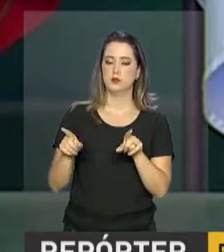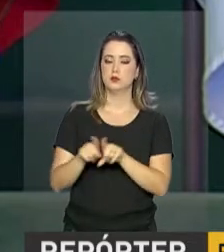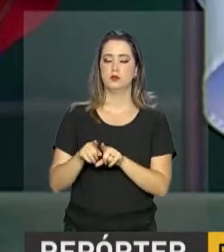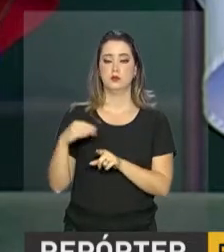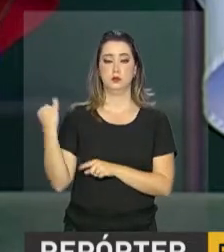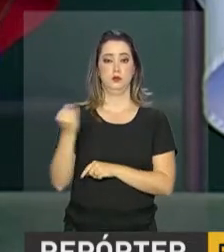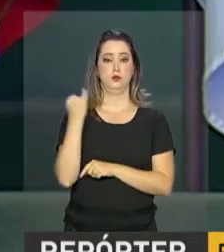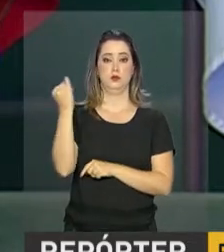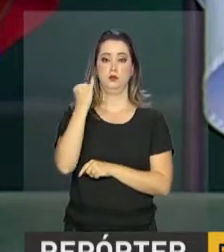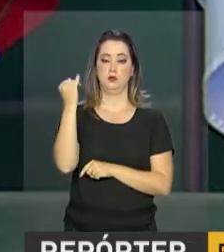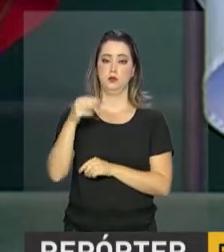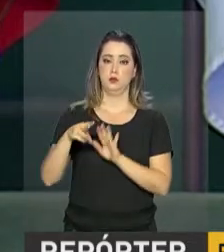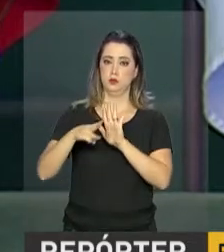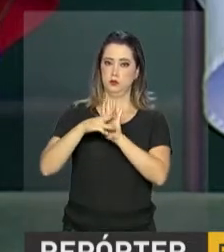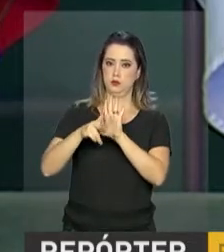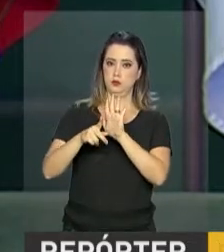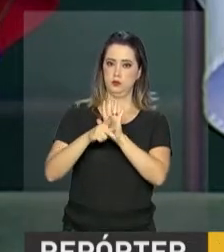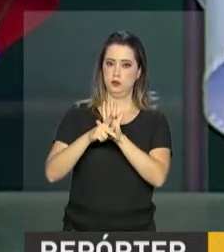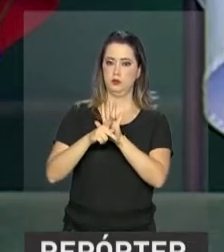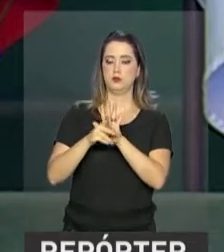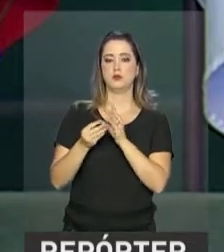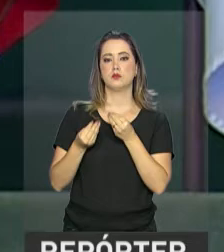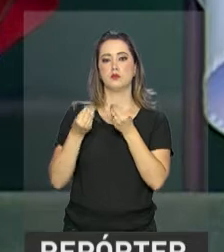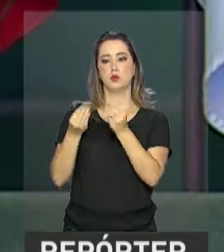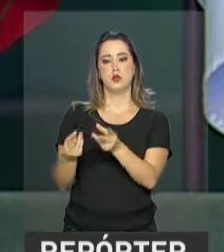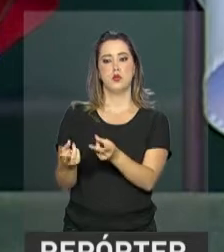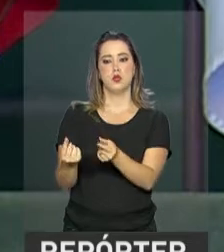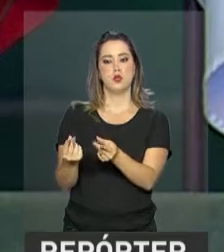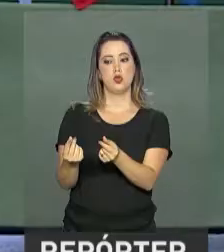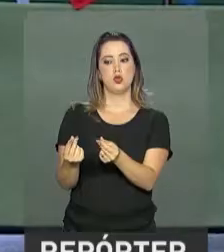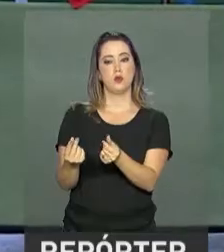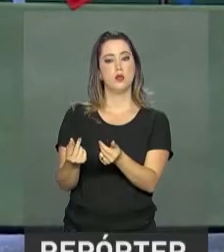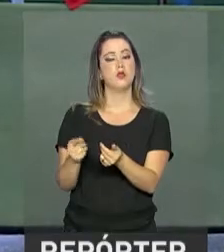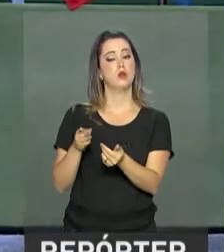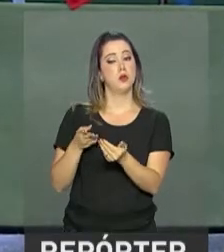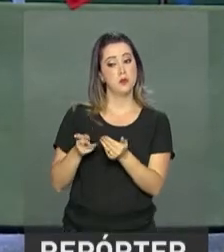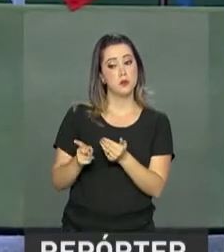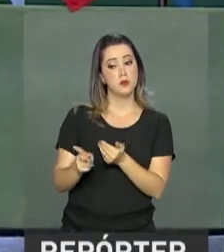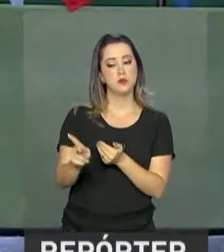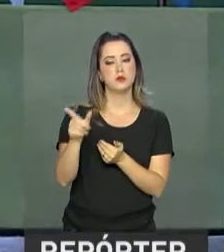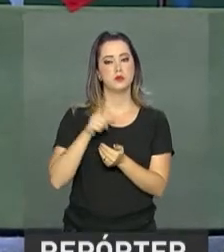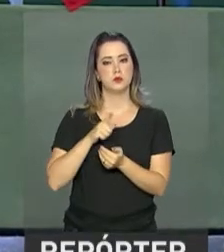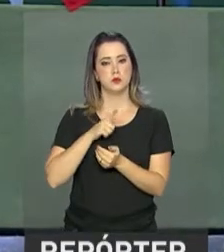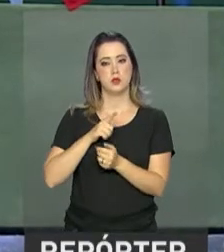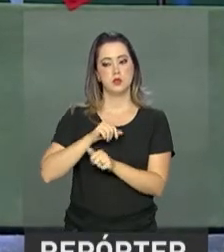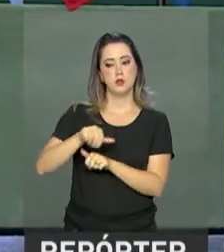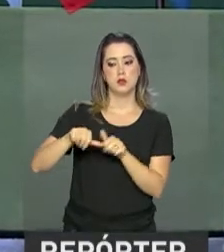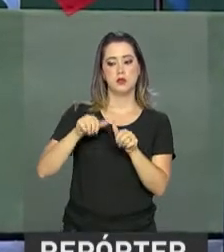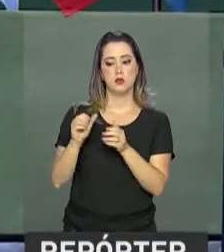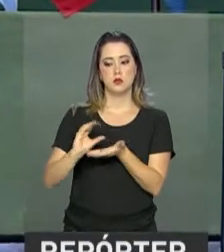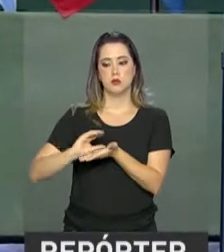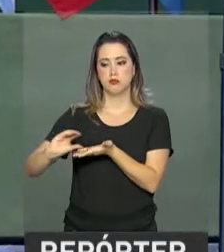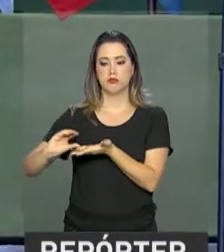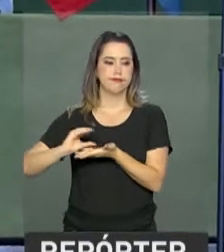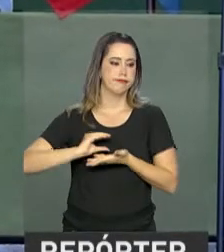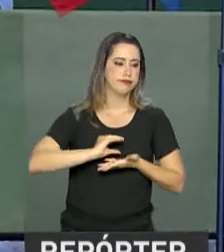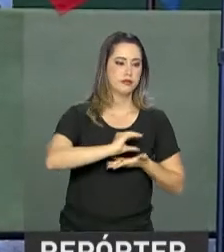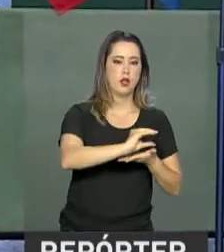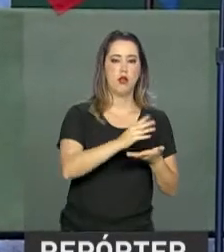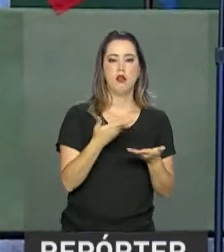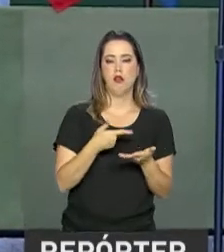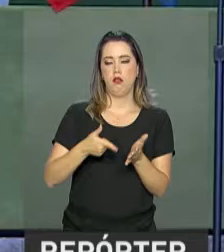destacou a medida provisória que assegura o orçamento permanente para a área por meio da transferência de recursos de loterias